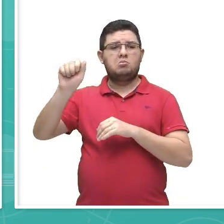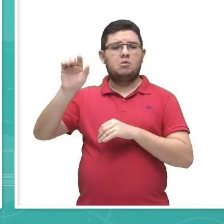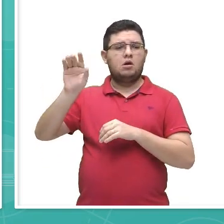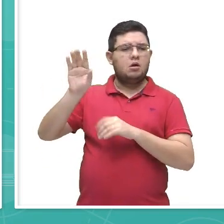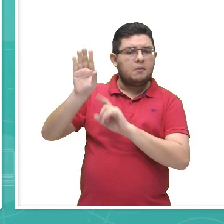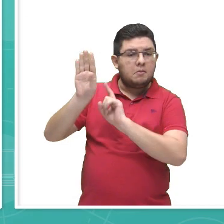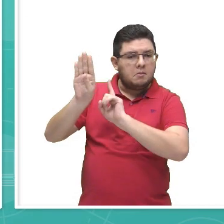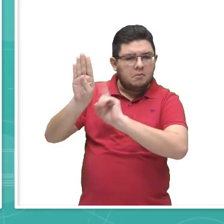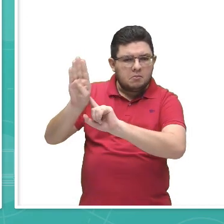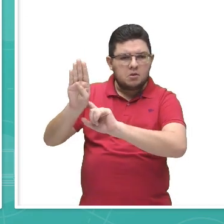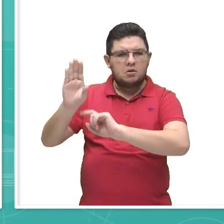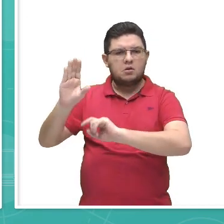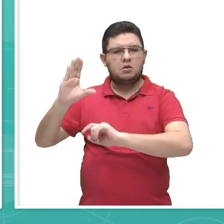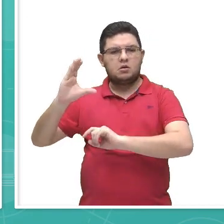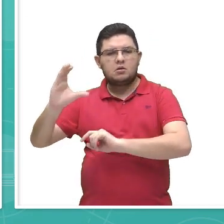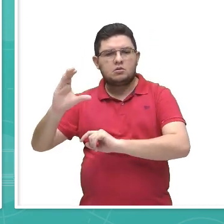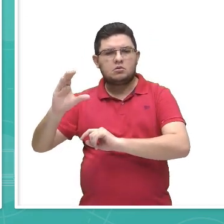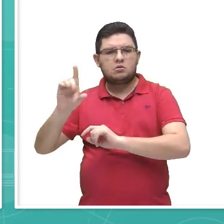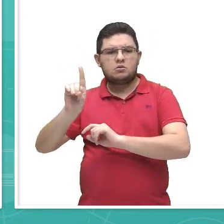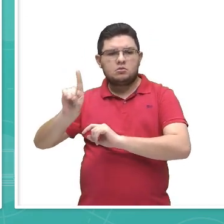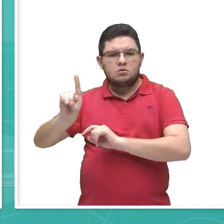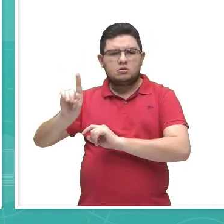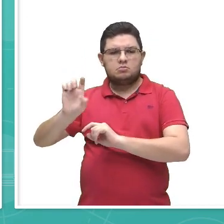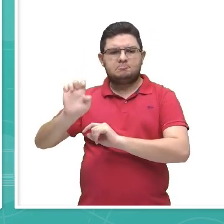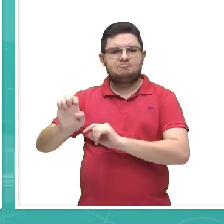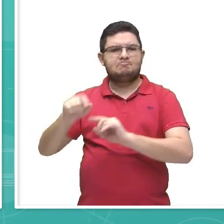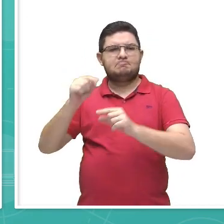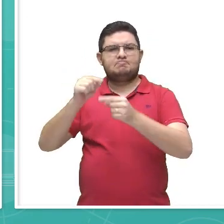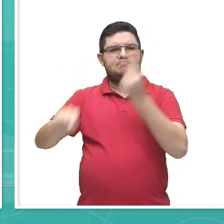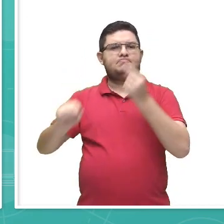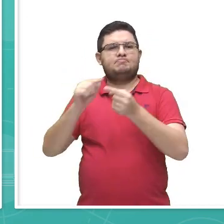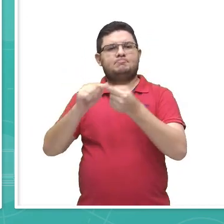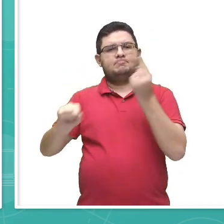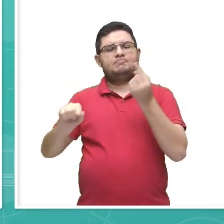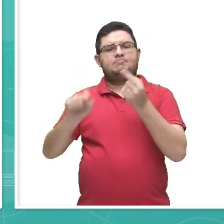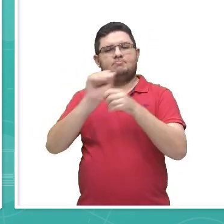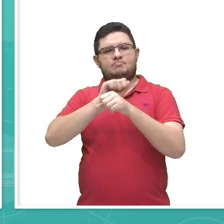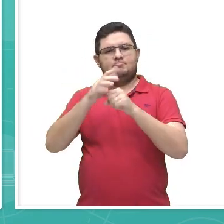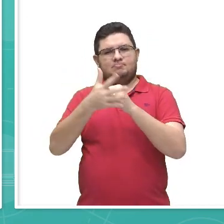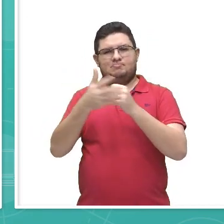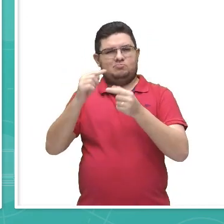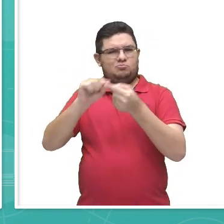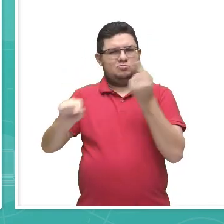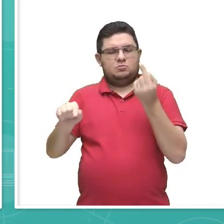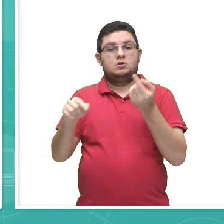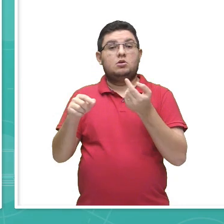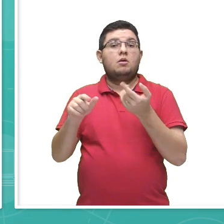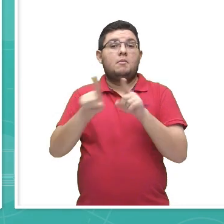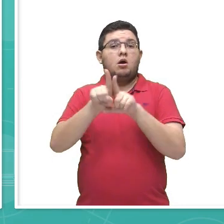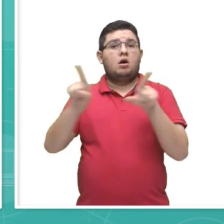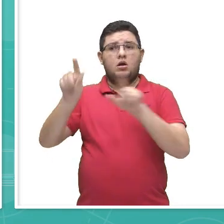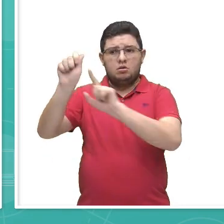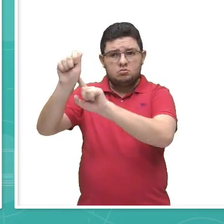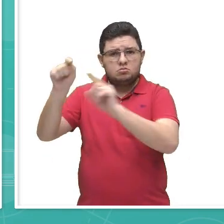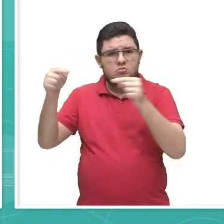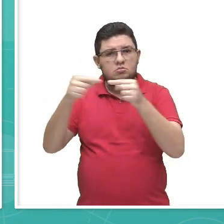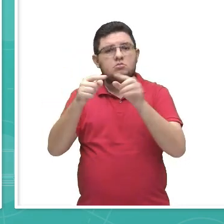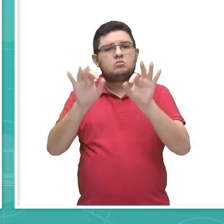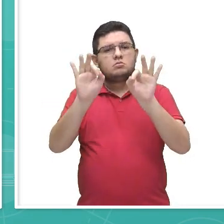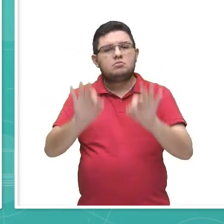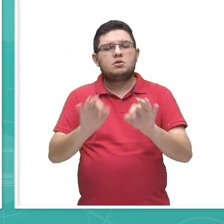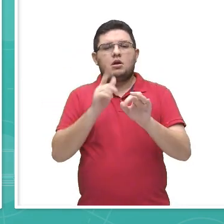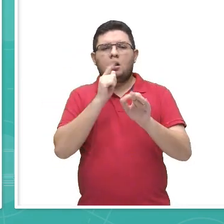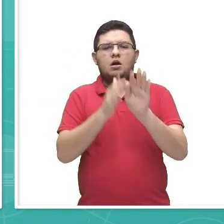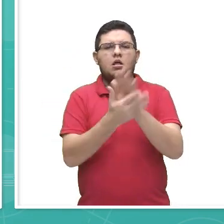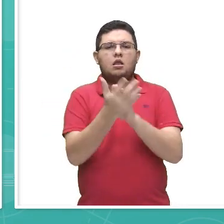De Covid agora, nós temos que fazer essa atividade diária, lembrar sempre, lavar as nossas mãos. Não que é isso